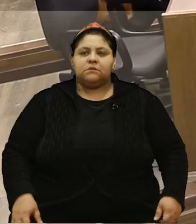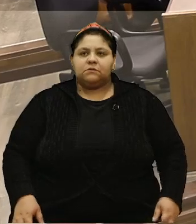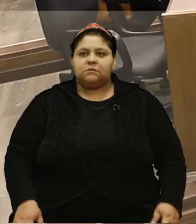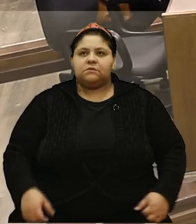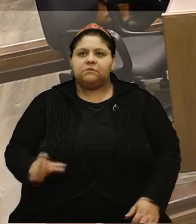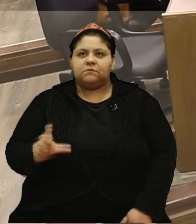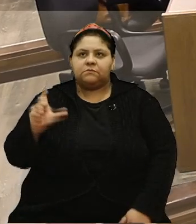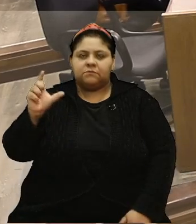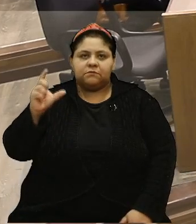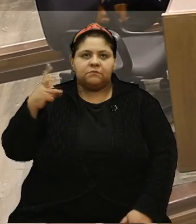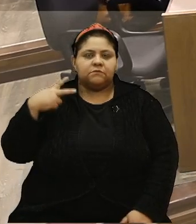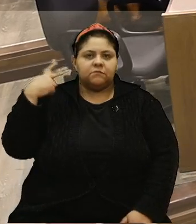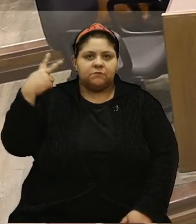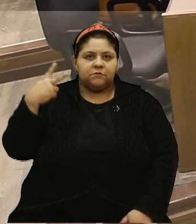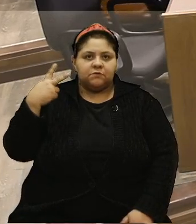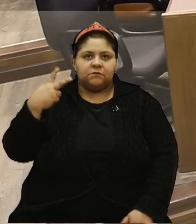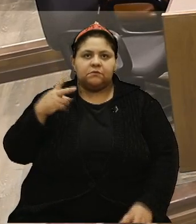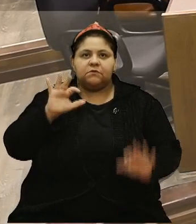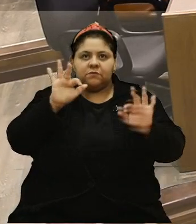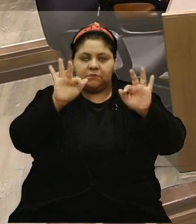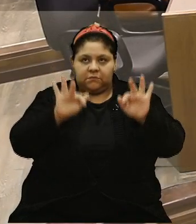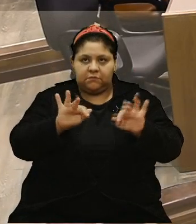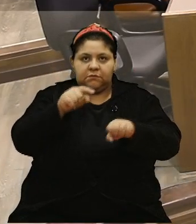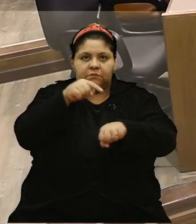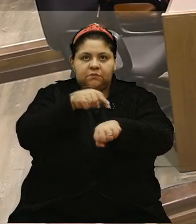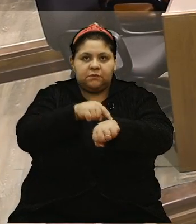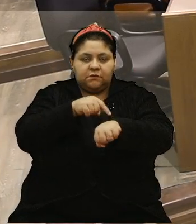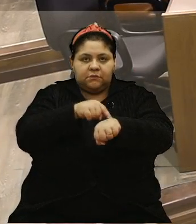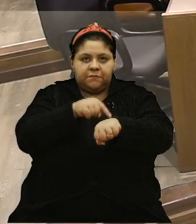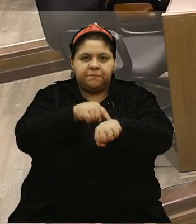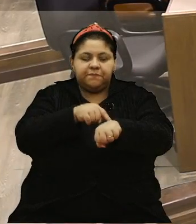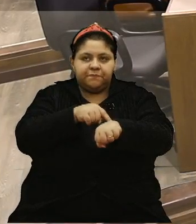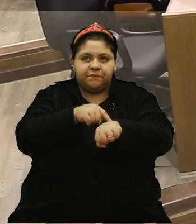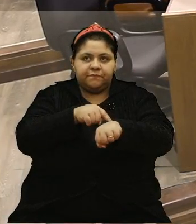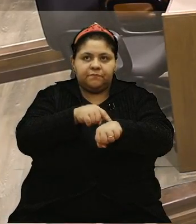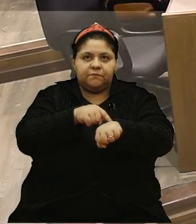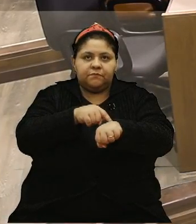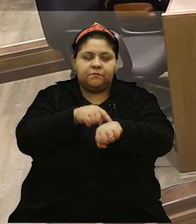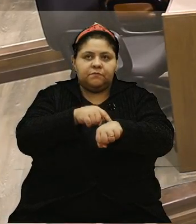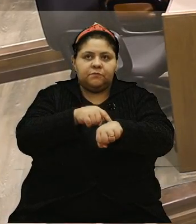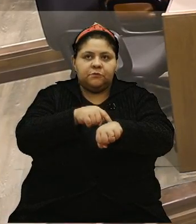Com a palavra, encerrando o tempo da fala da vereadora Estela, vereador